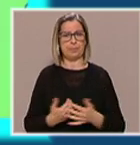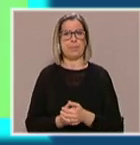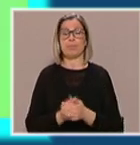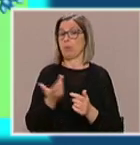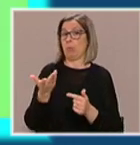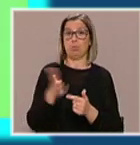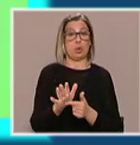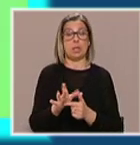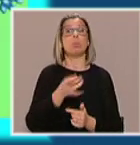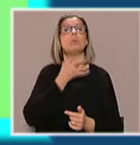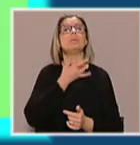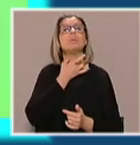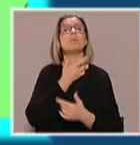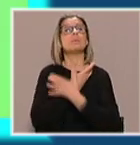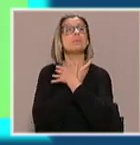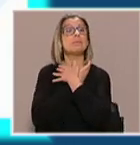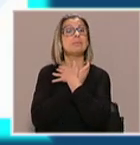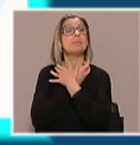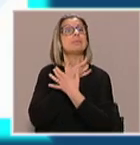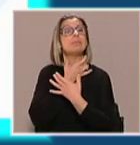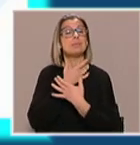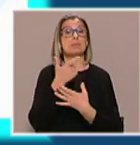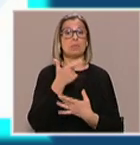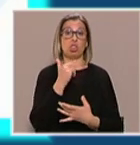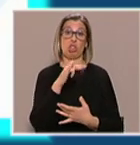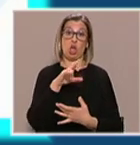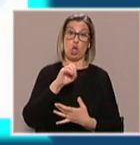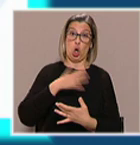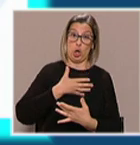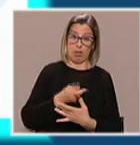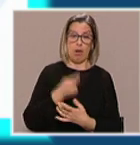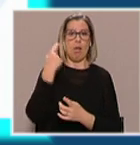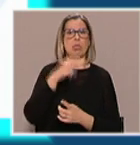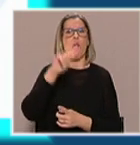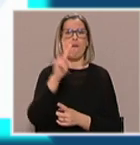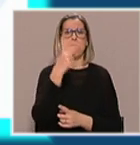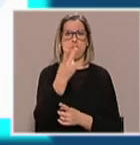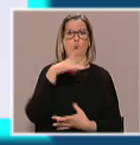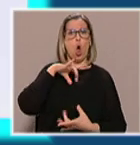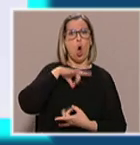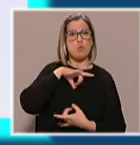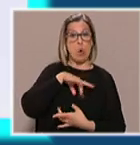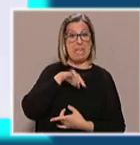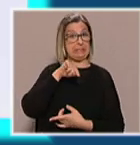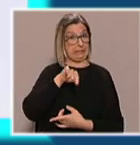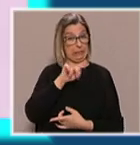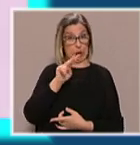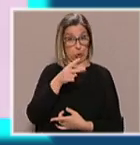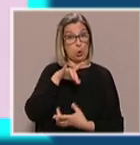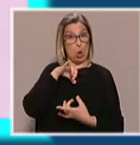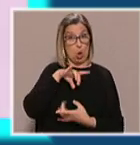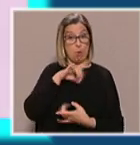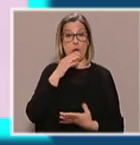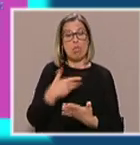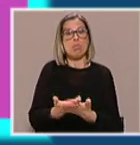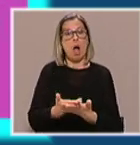Por exemplo, a tiroide produz duas hormonas, a triioditironina e a tiroxina. Estas hormonas chegam à maior parte